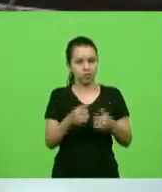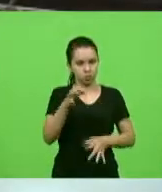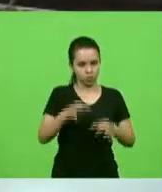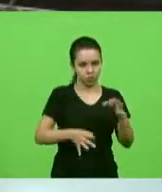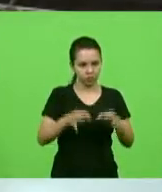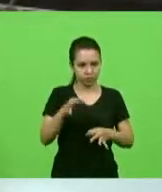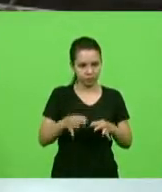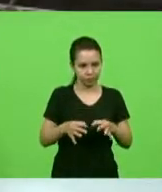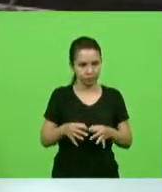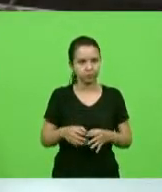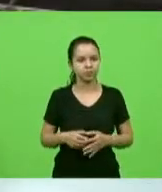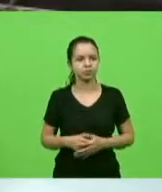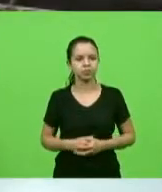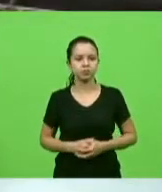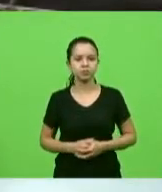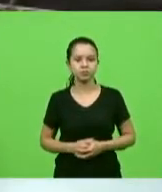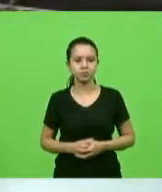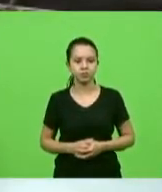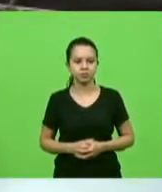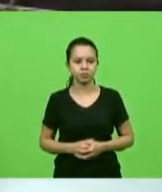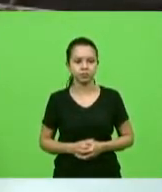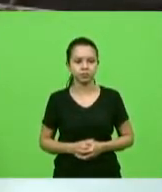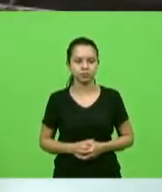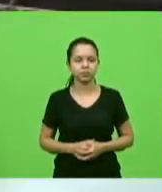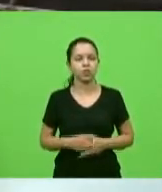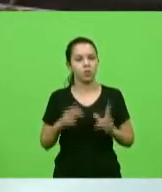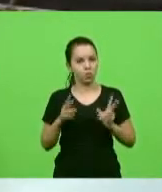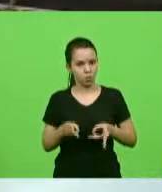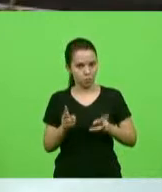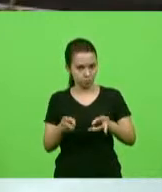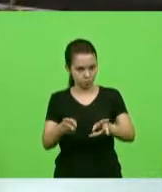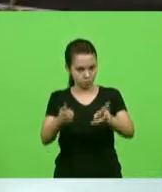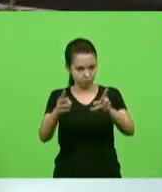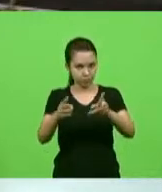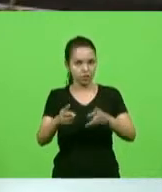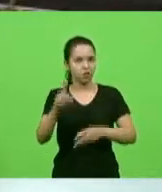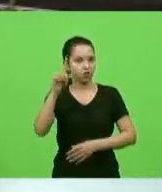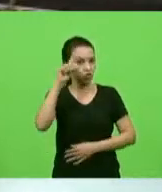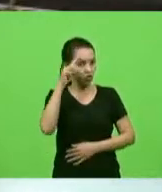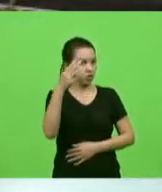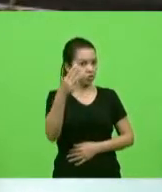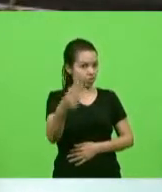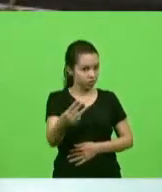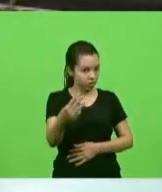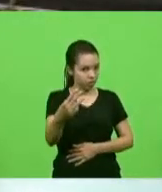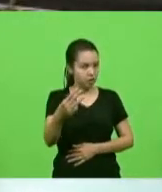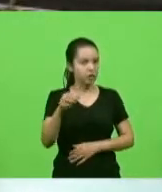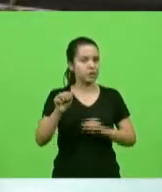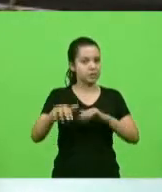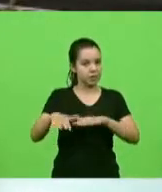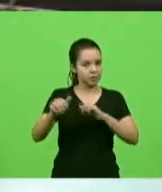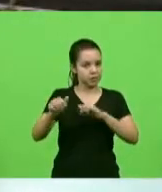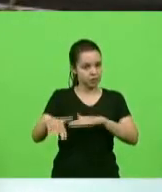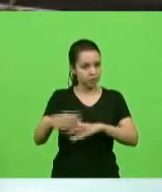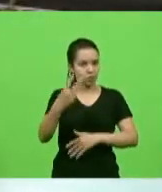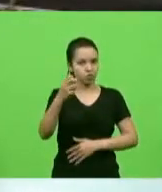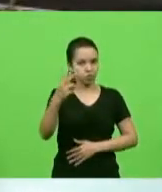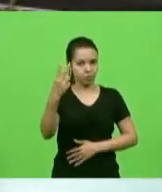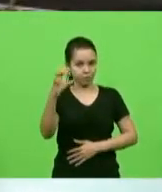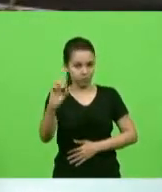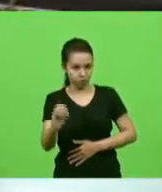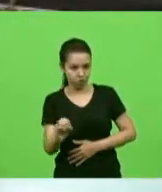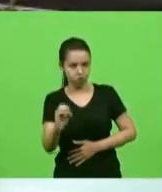Assim afirmei. Ato contínuo, no dia 3 de setembro de 2020, o